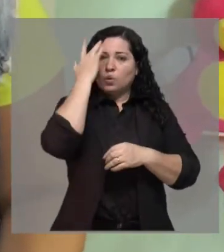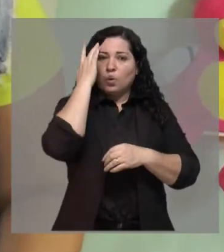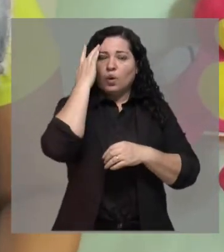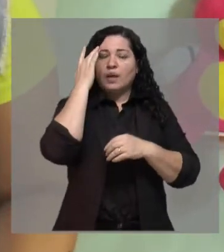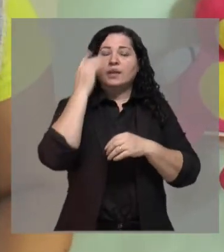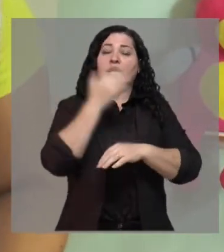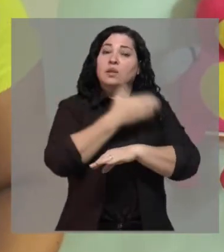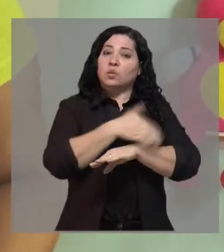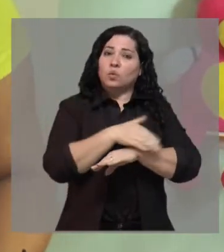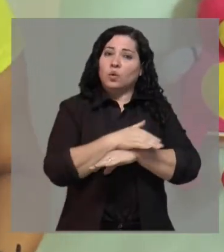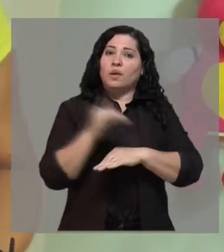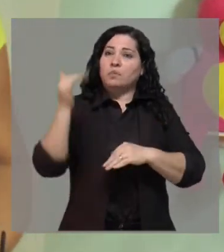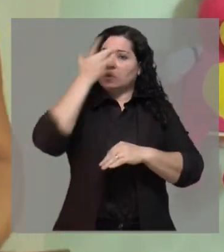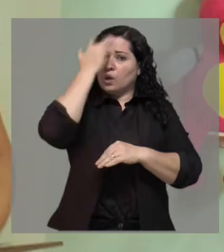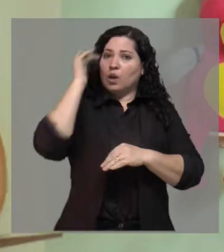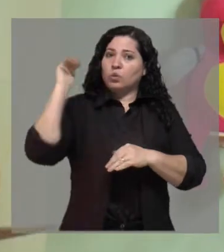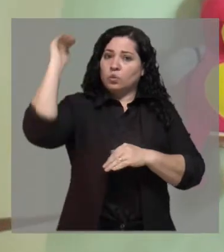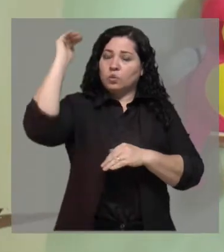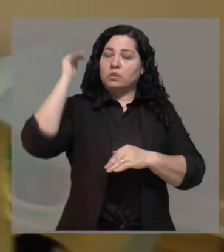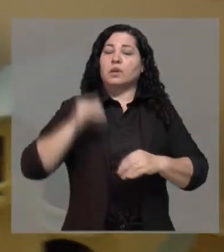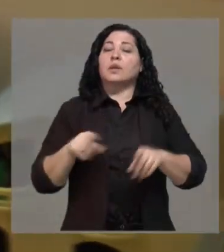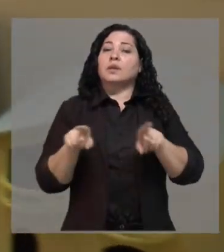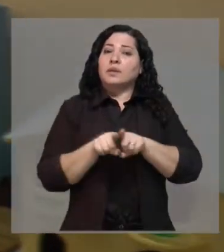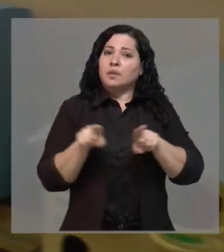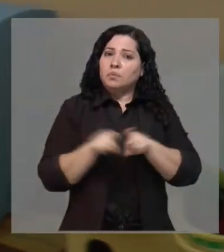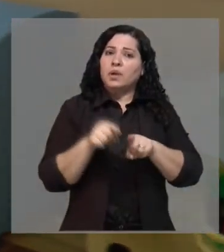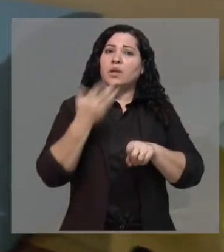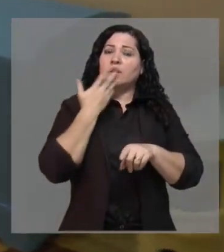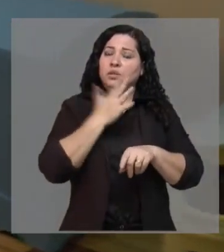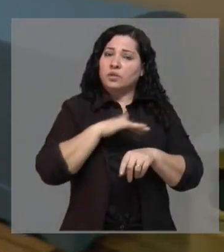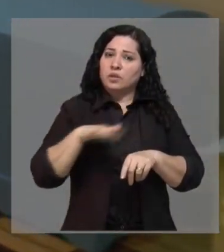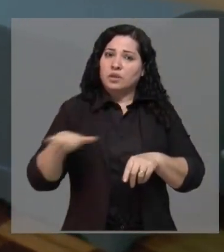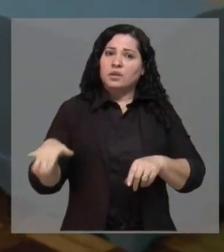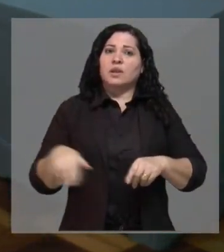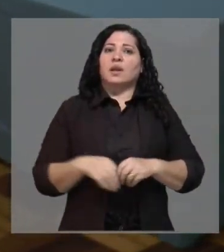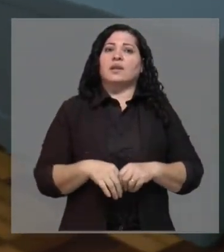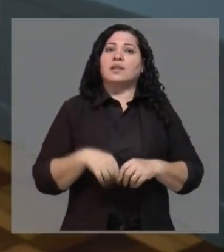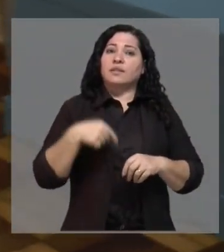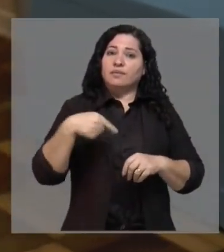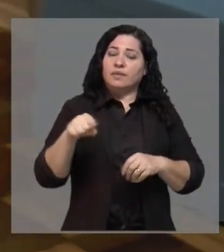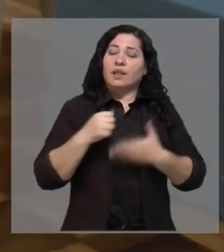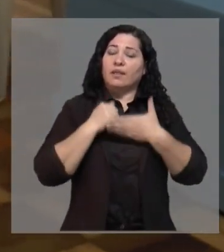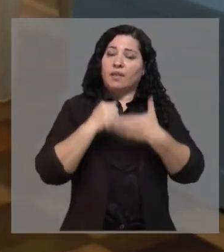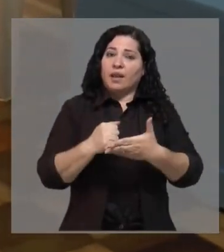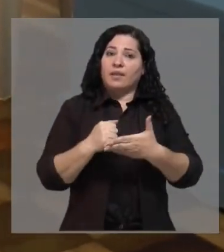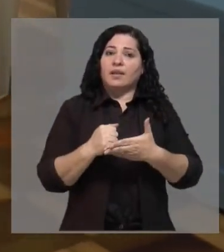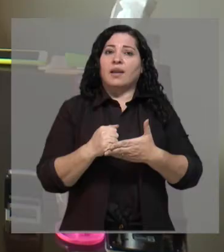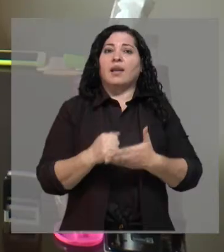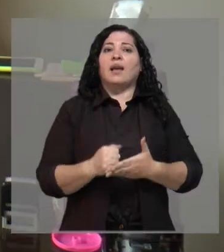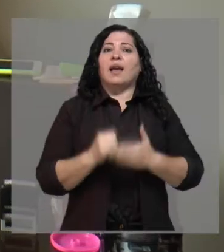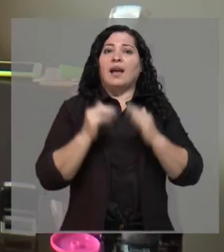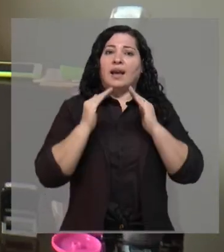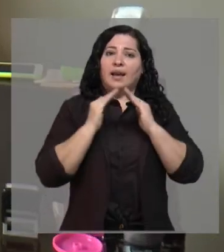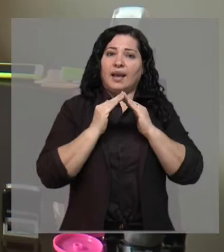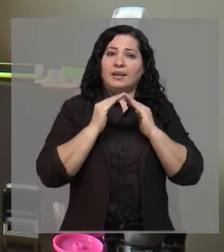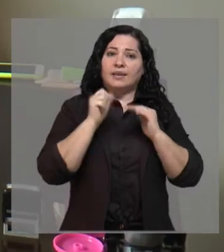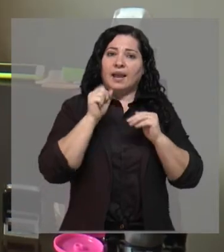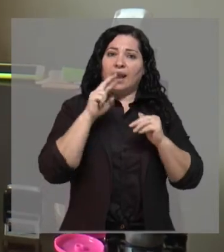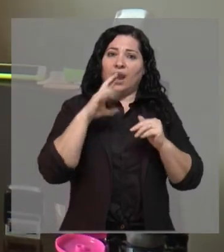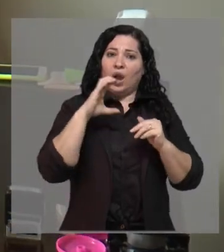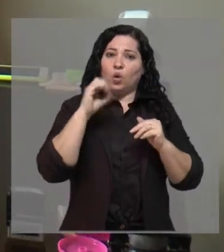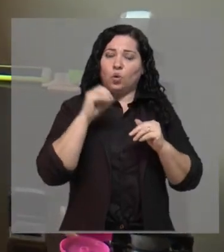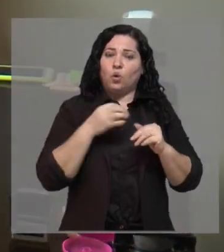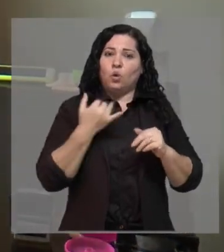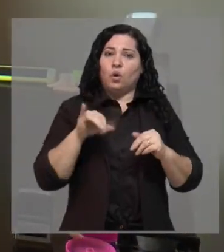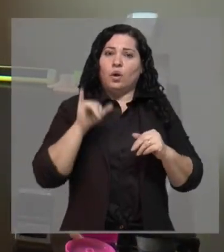de rua ao adulto, acolhimento infantil, que também é encaminhado ali para Casa Arco-Íris. E nós estamos aqui também